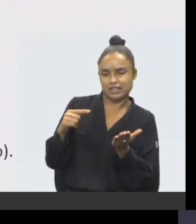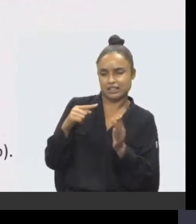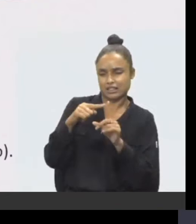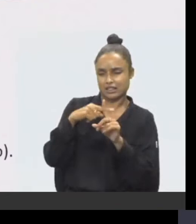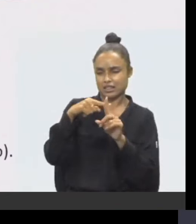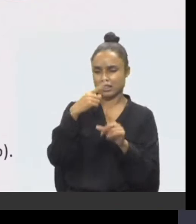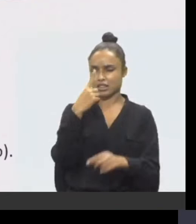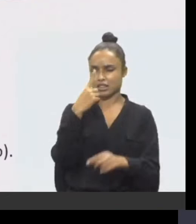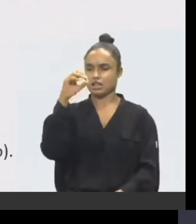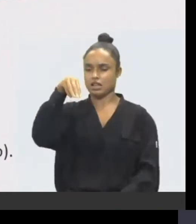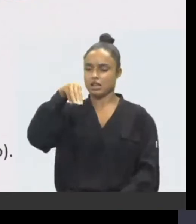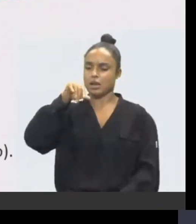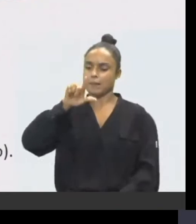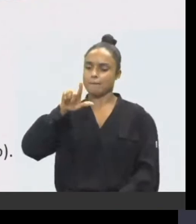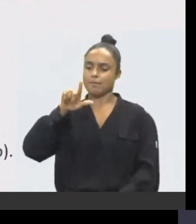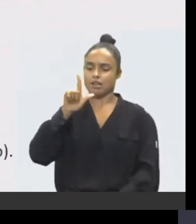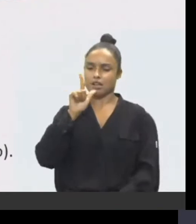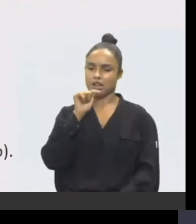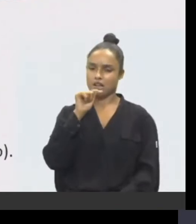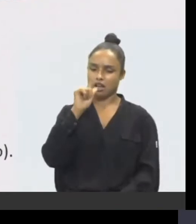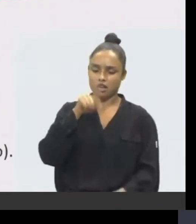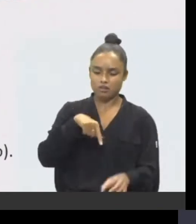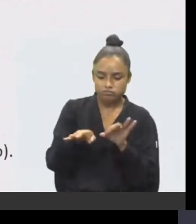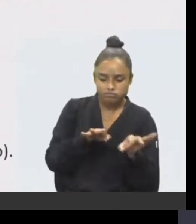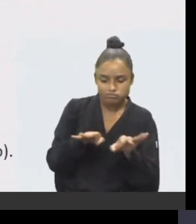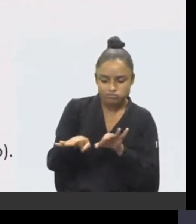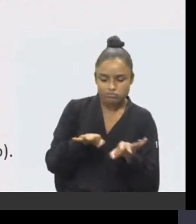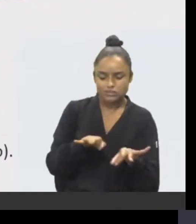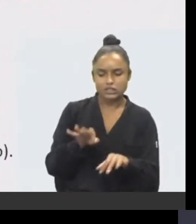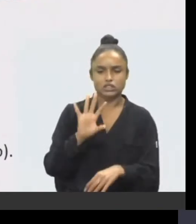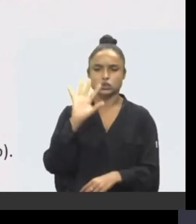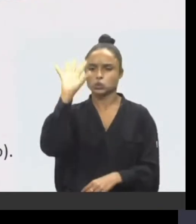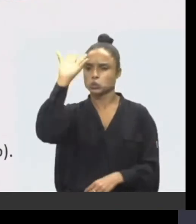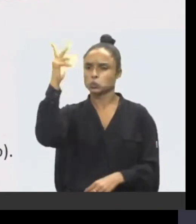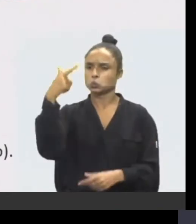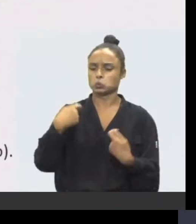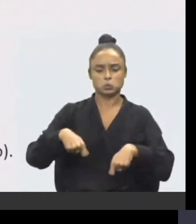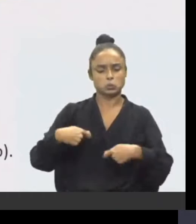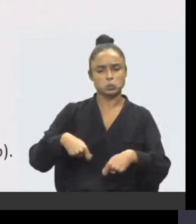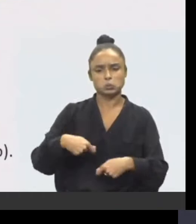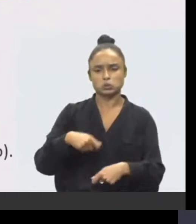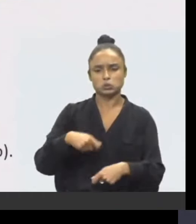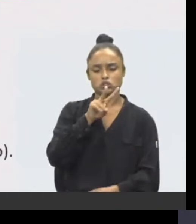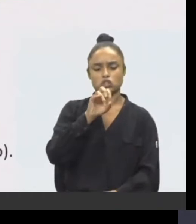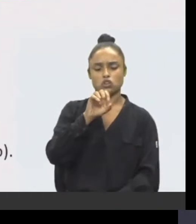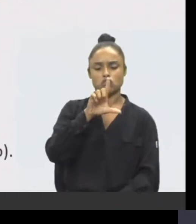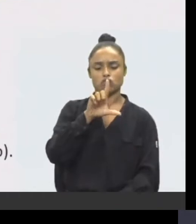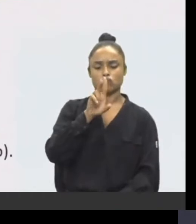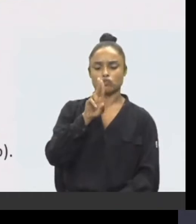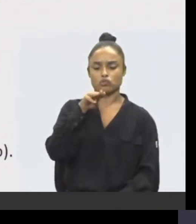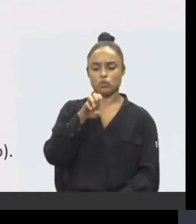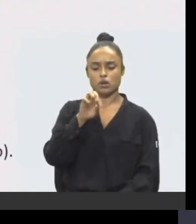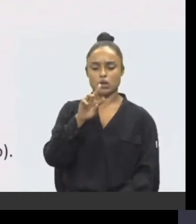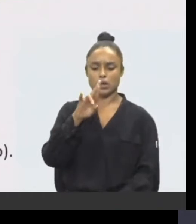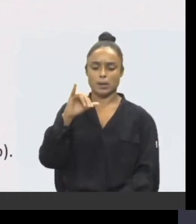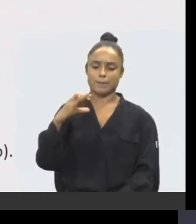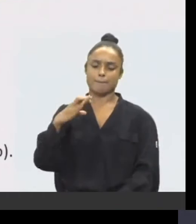água para o preparo dessa solução. Não precisa ser o preparo de uma solução volumétrica, com uma